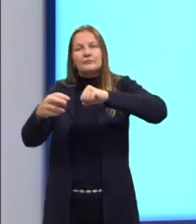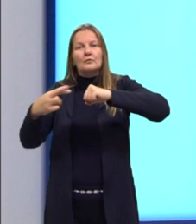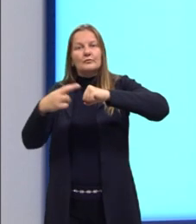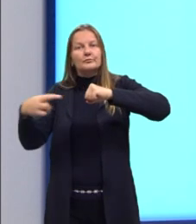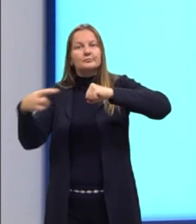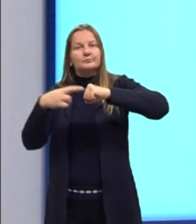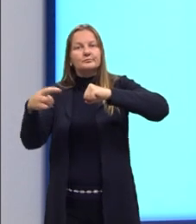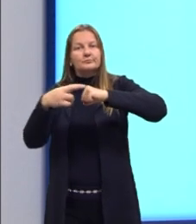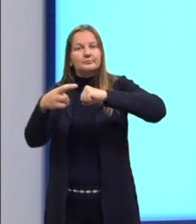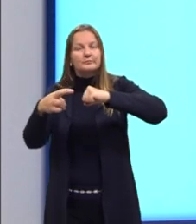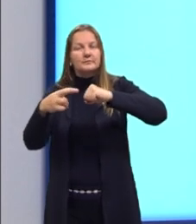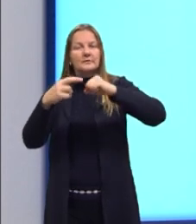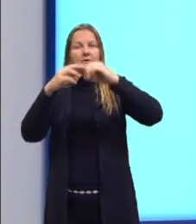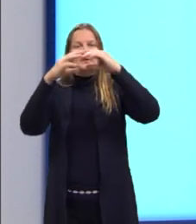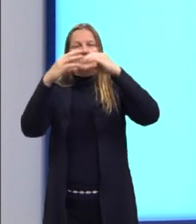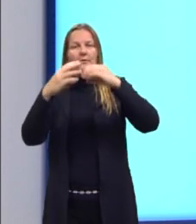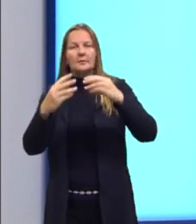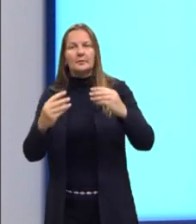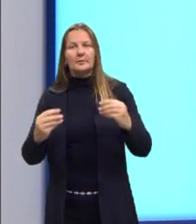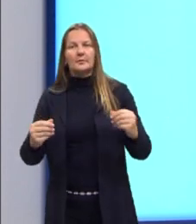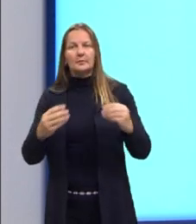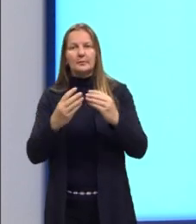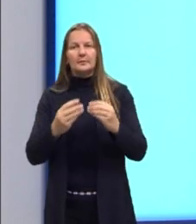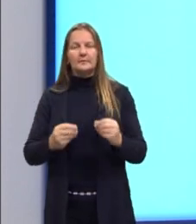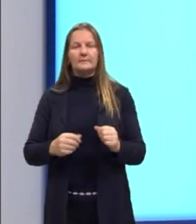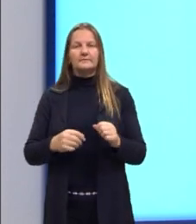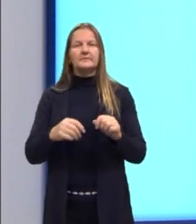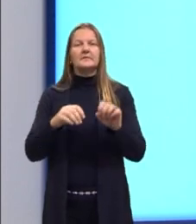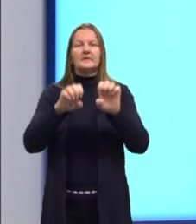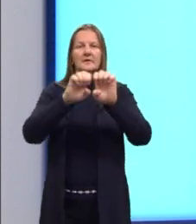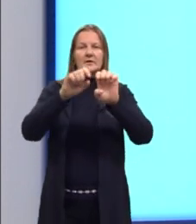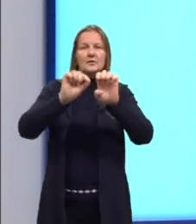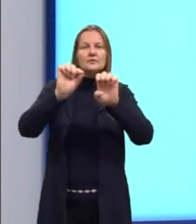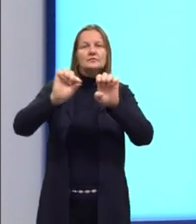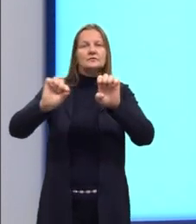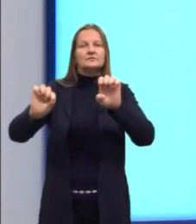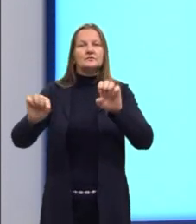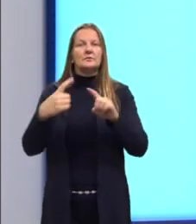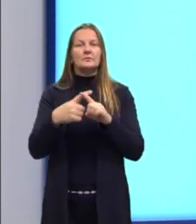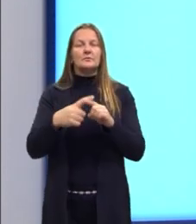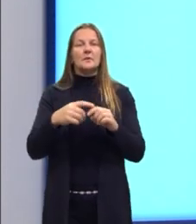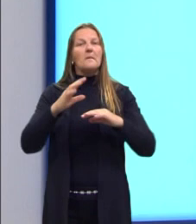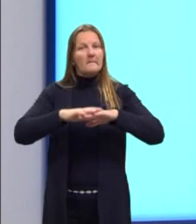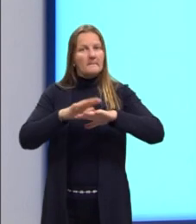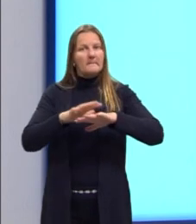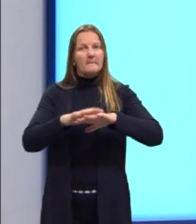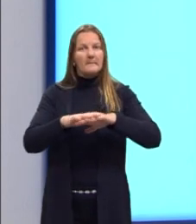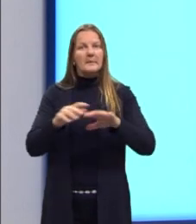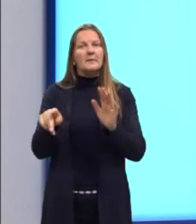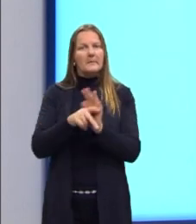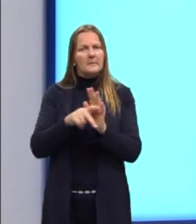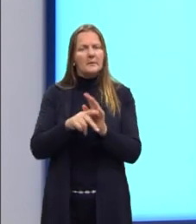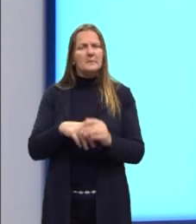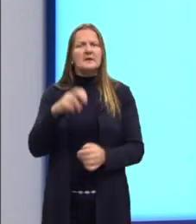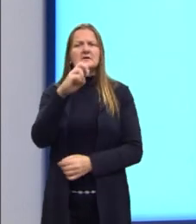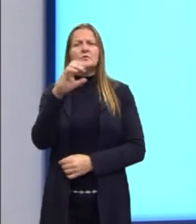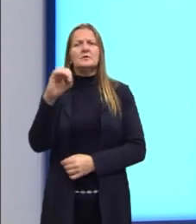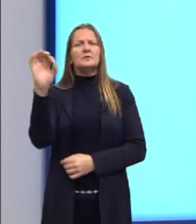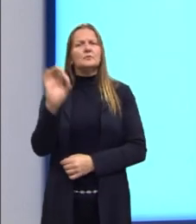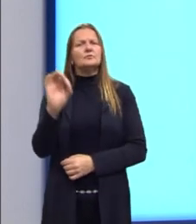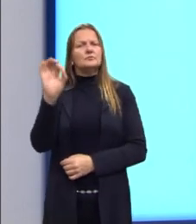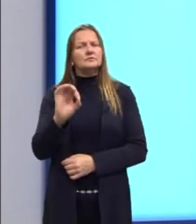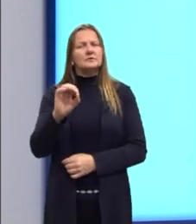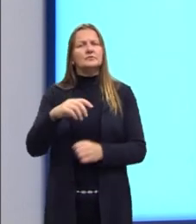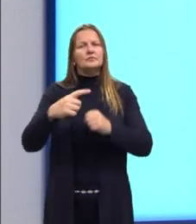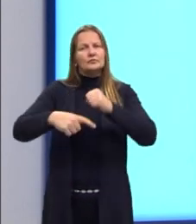é uma previsão estatística ela é matemática pressupõe uma ao decaimento de cinquenta por cento